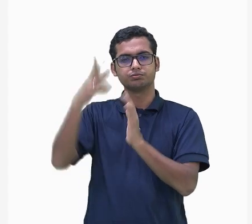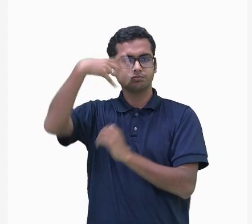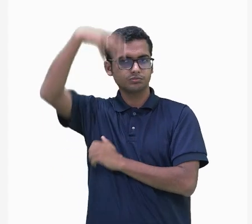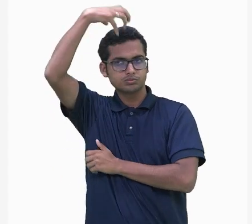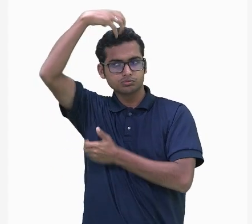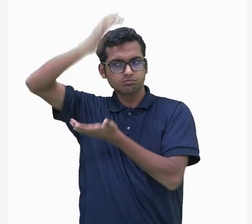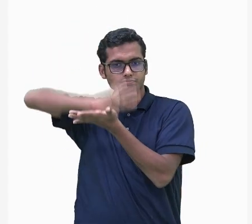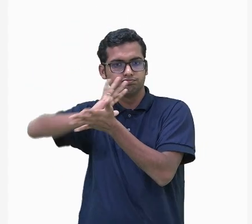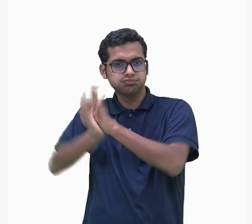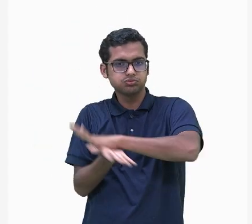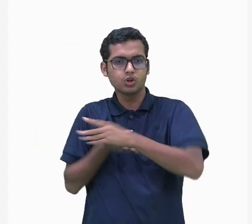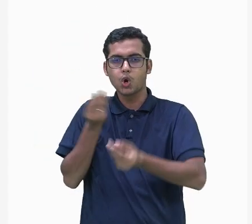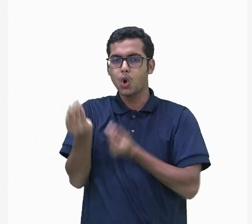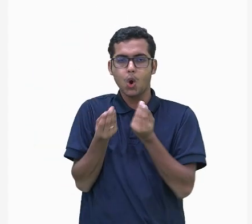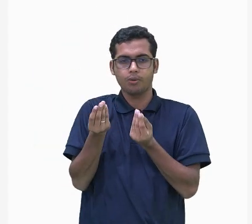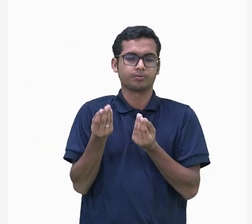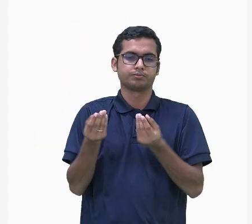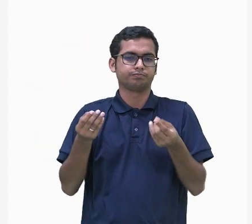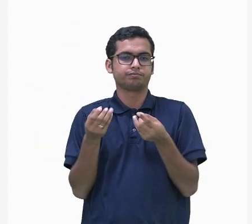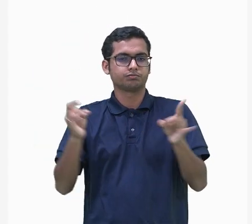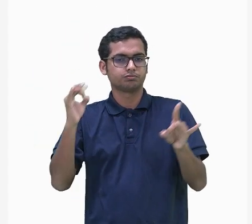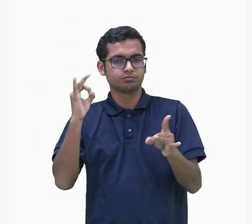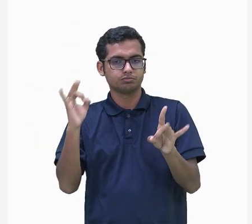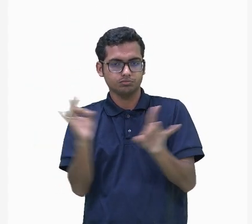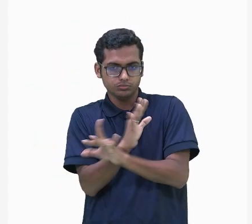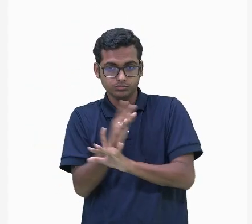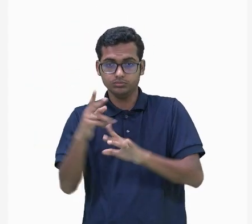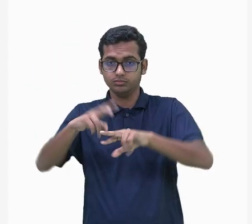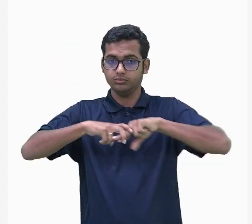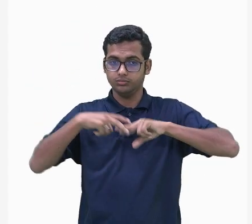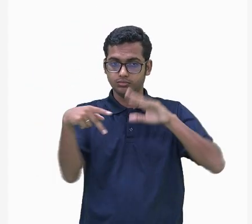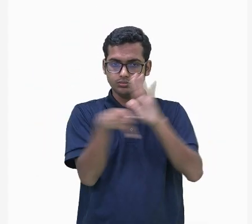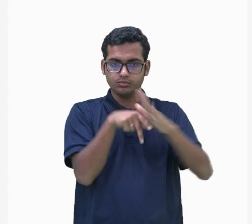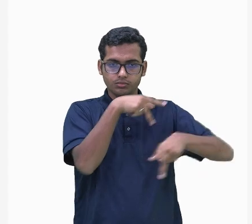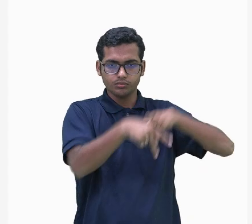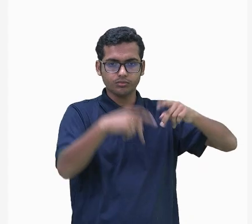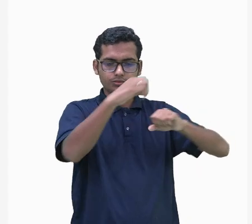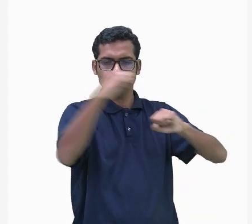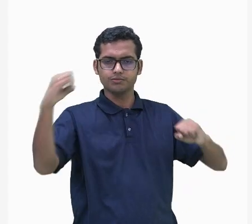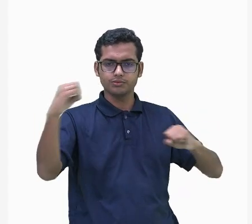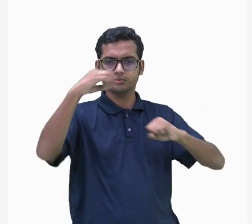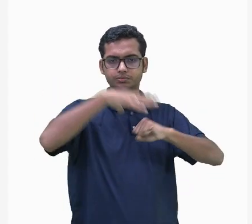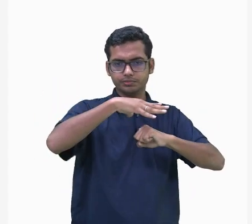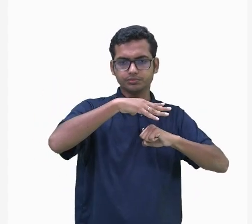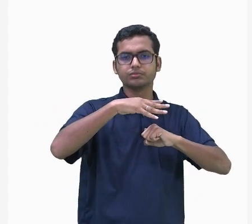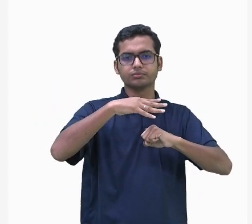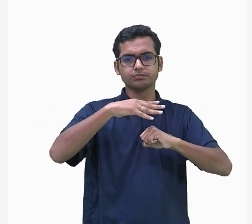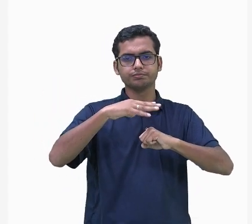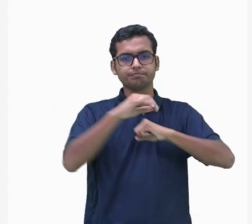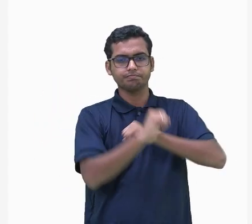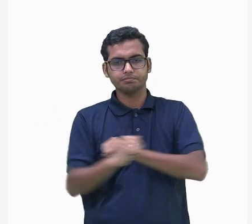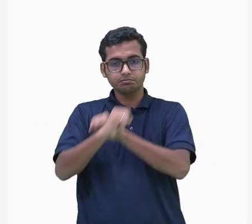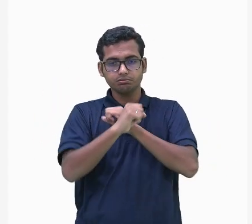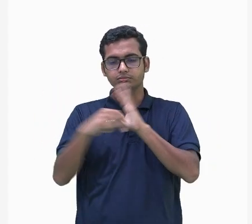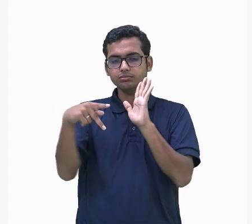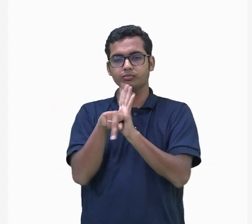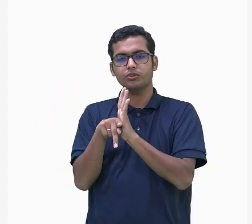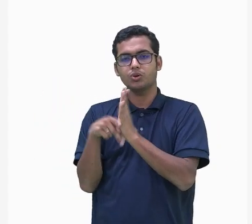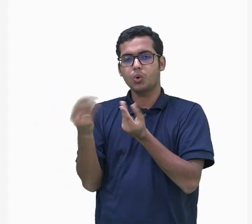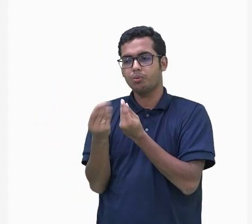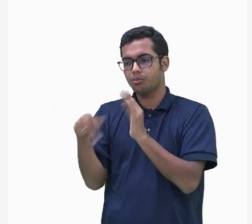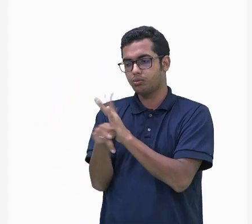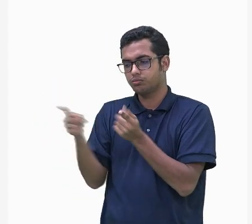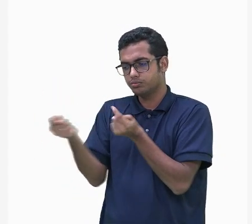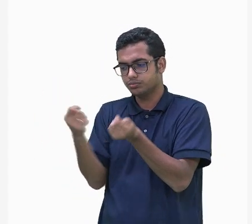difusão dos ideais iluministas, que defendiam a limitação do poder real. Esse